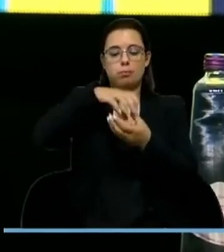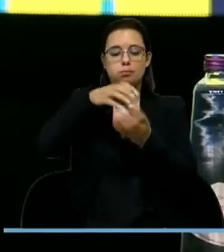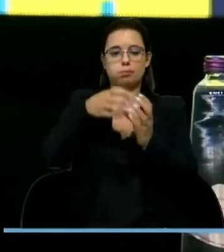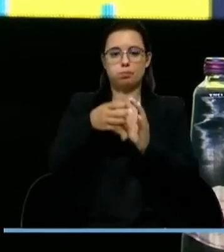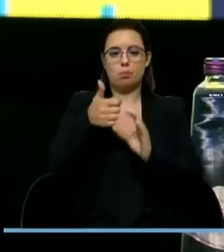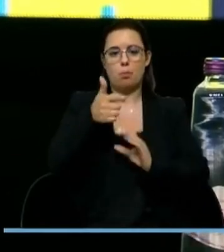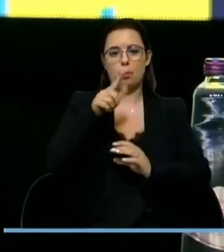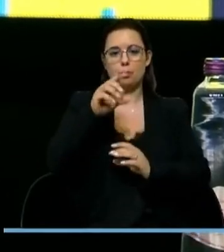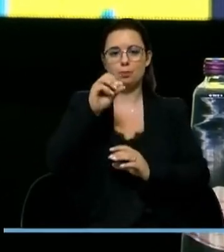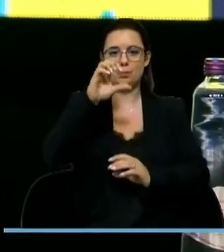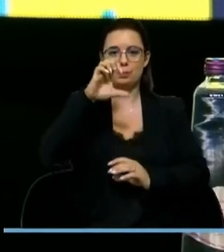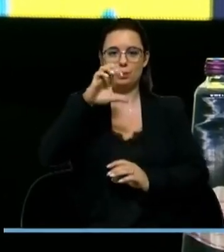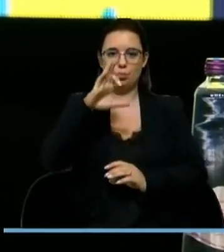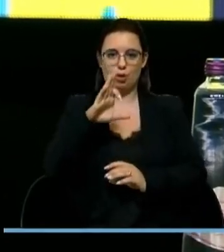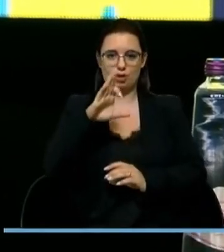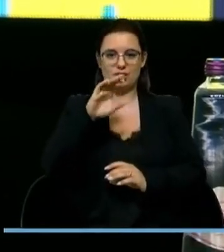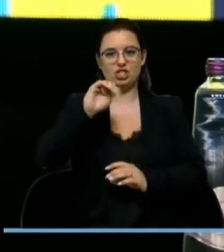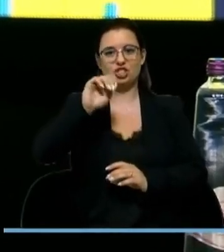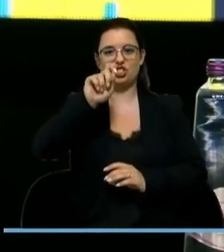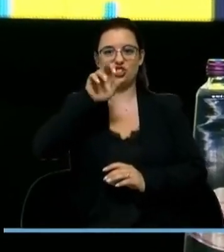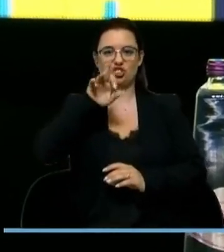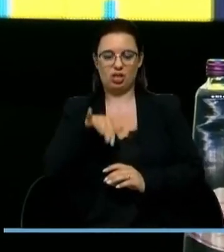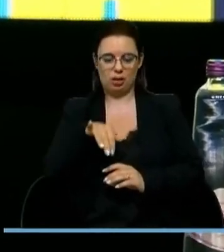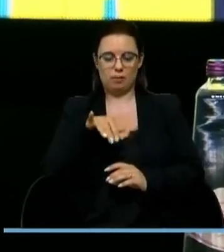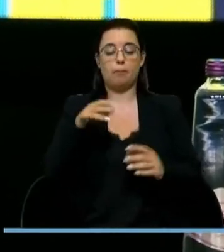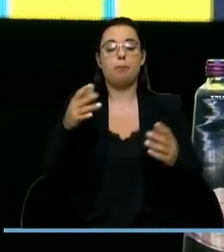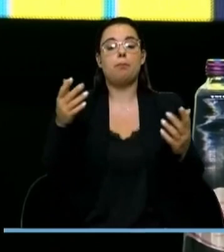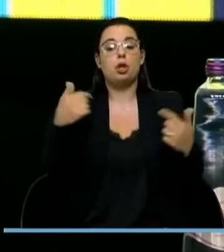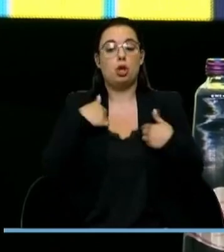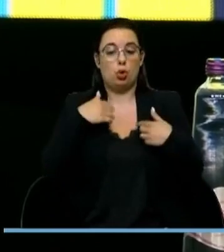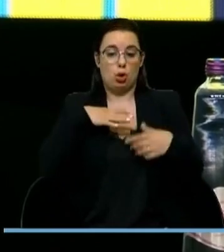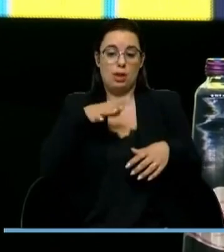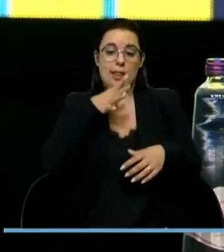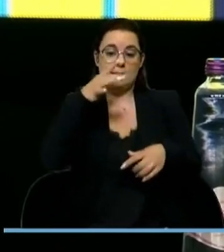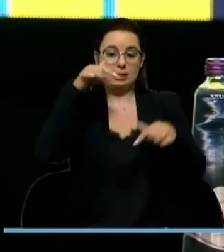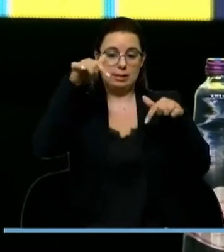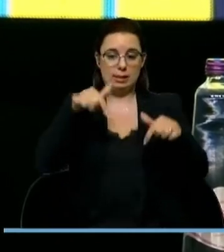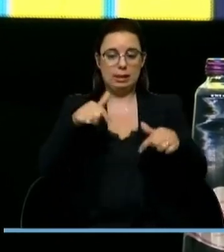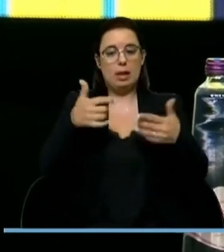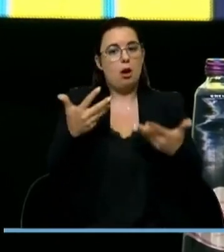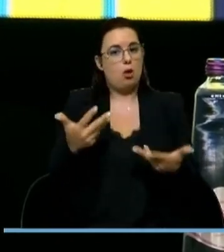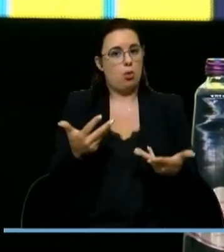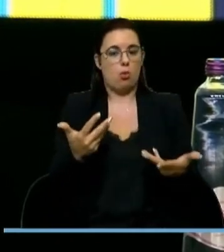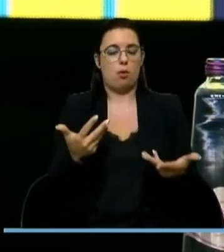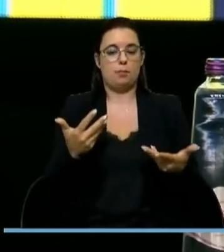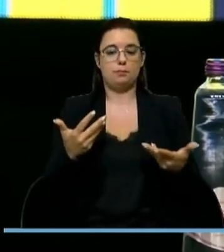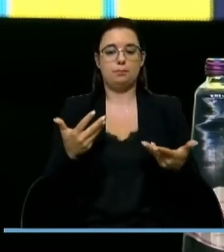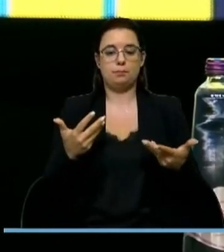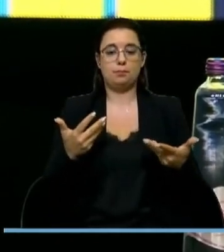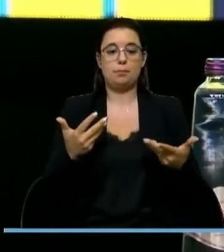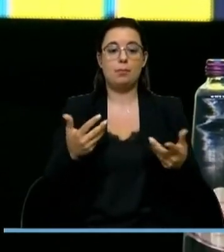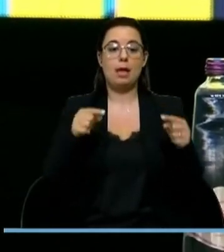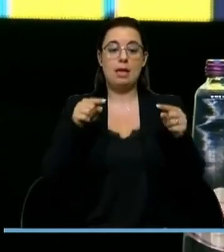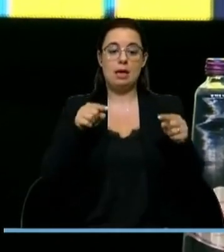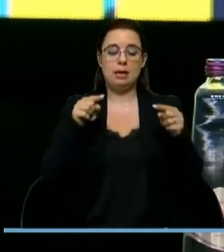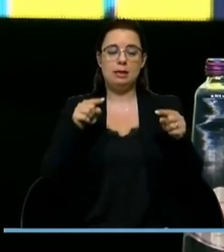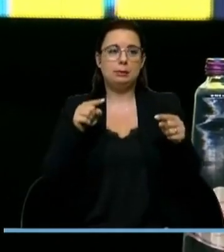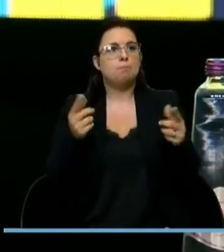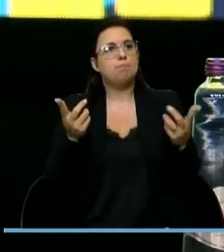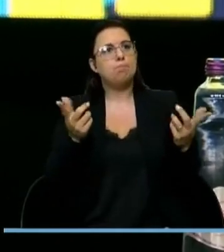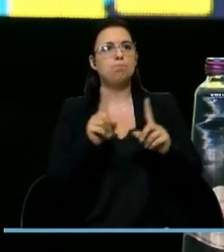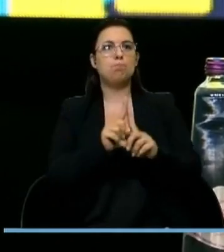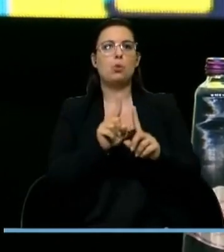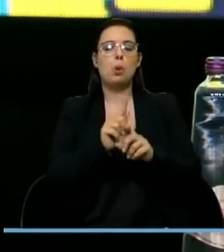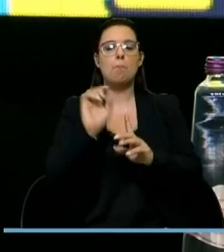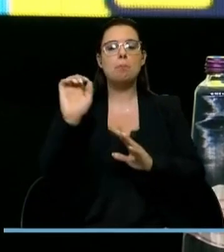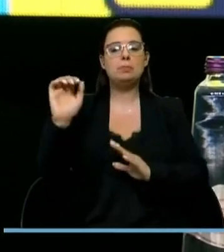Okay? A segunda nota que eu gostaria de deixar aqui também é que, atualmente, a tokenização, digamos que é um